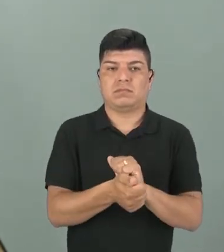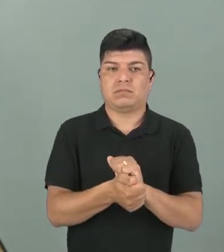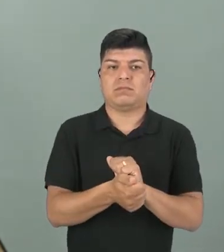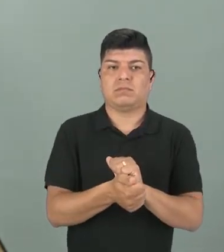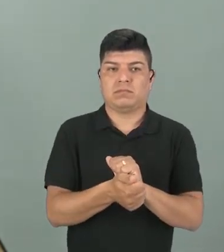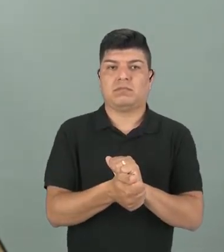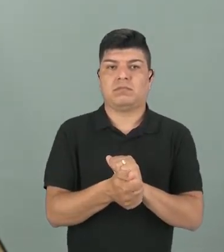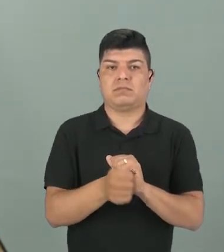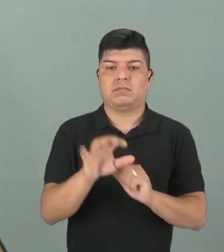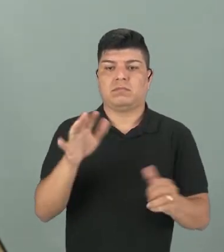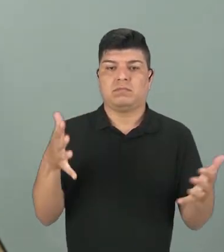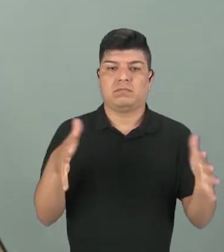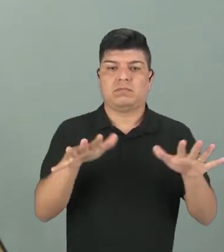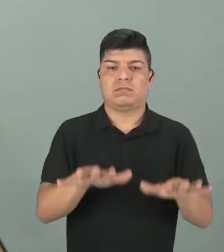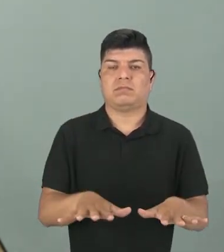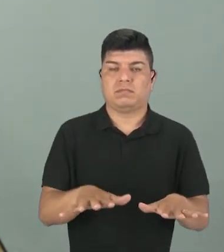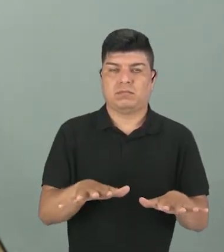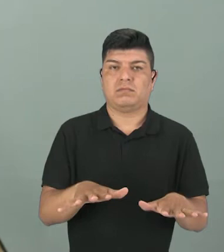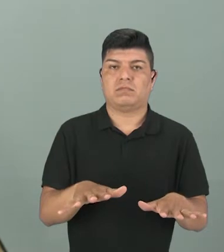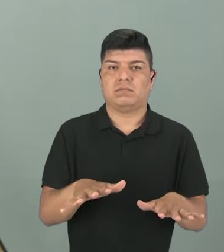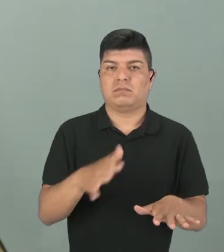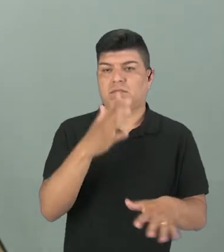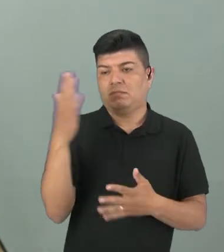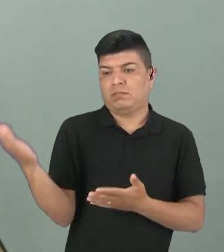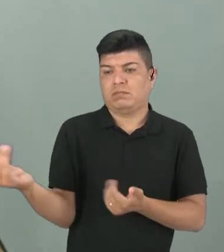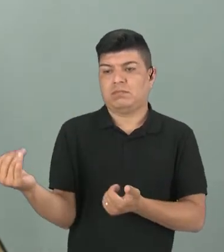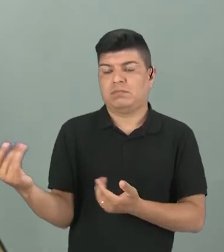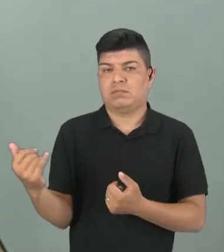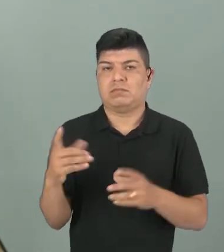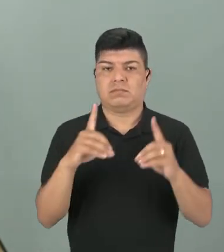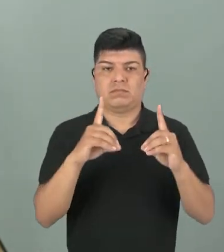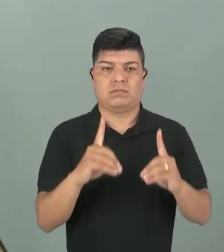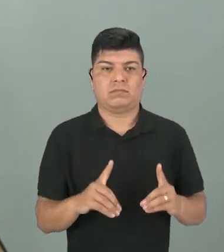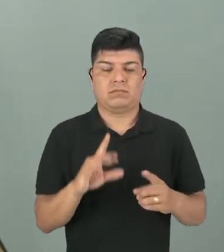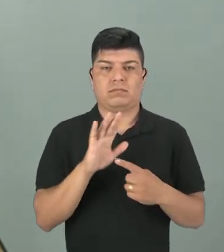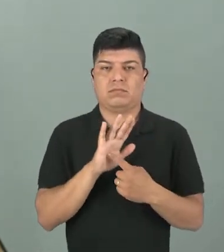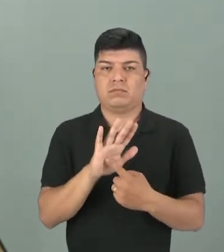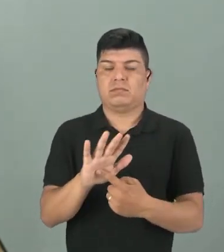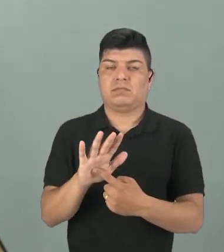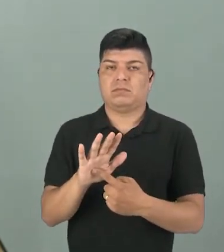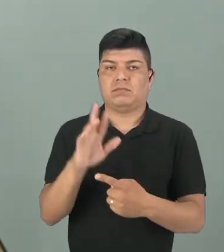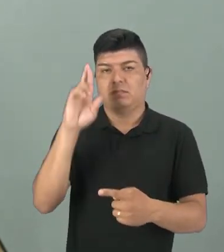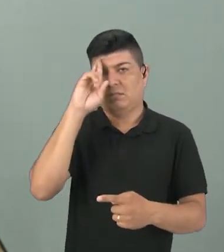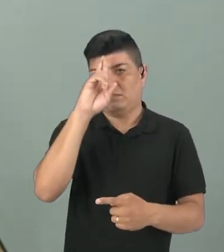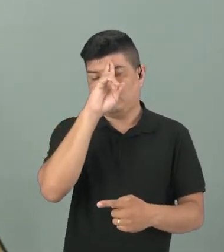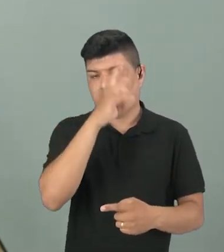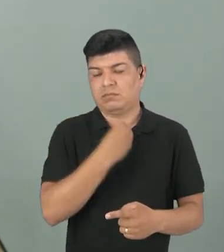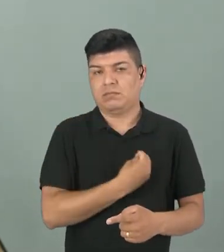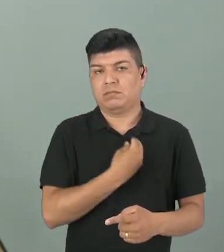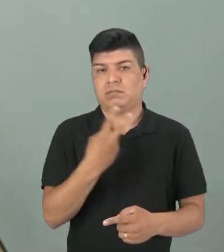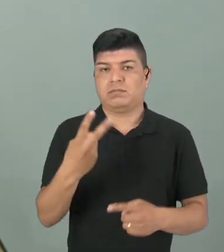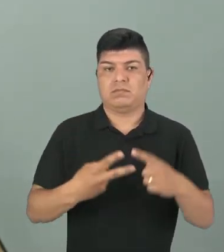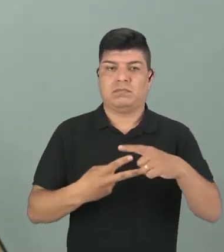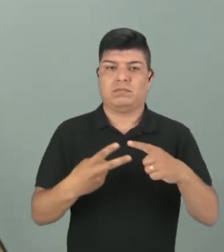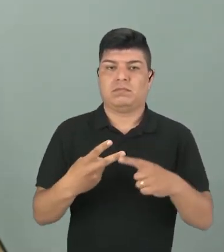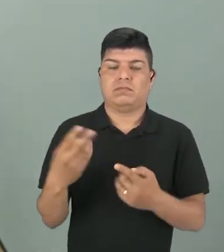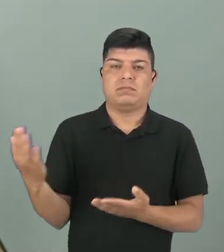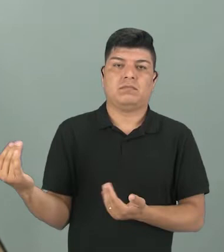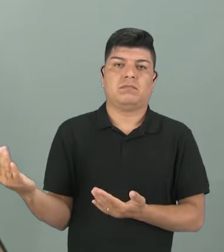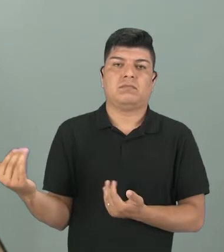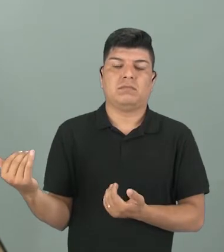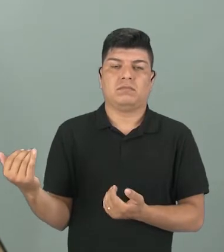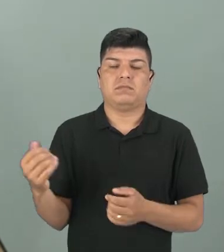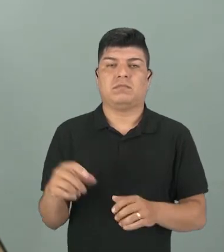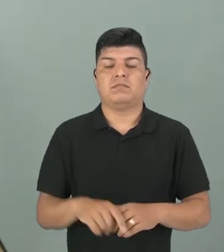é fonte de inclusão para jovens com deficiência", vai abordar a história desses dois garotos, né,